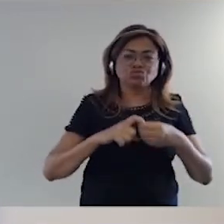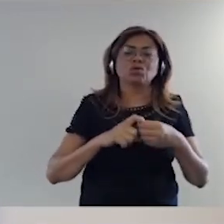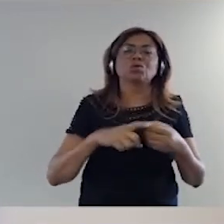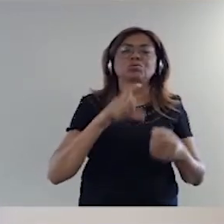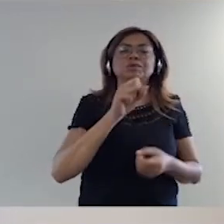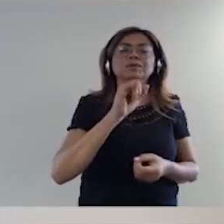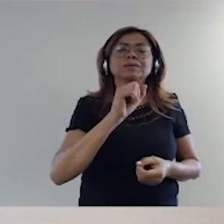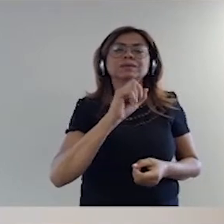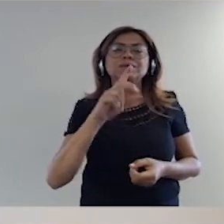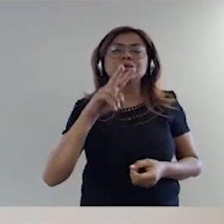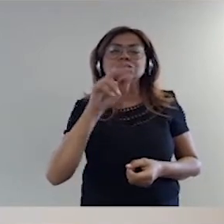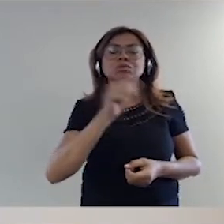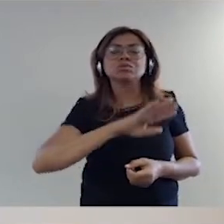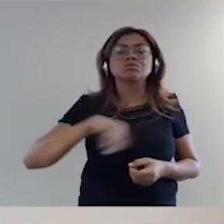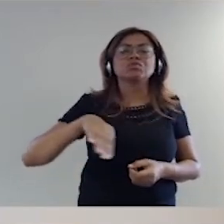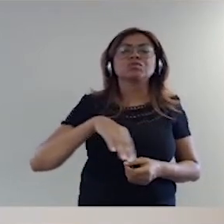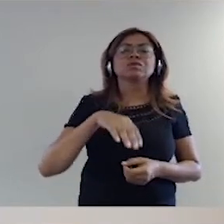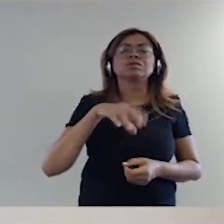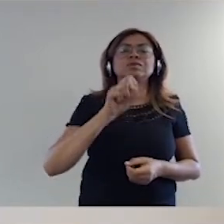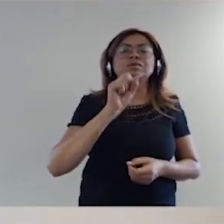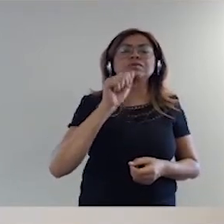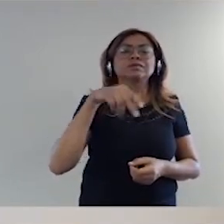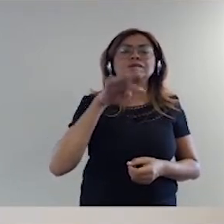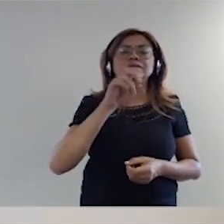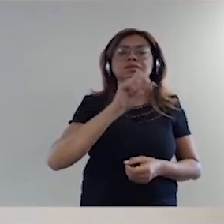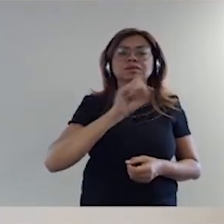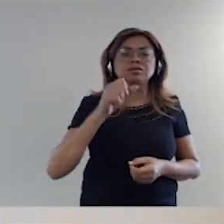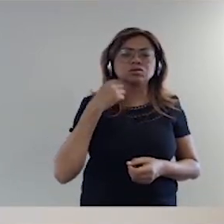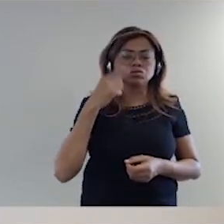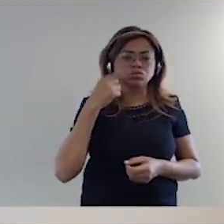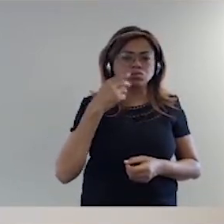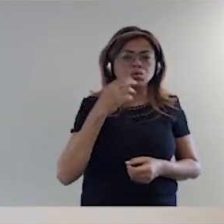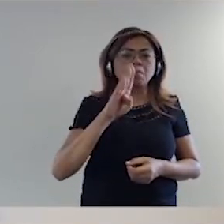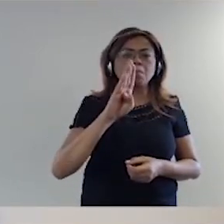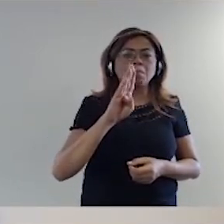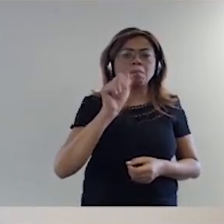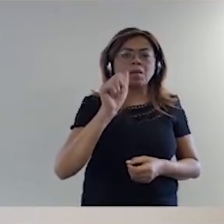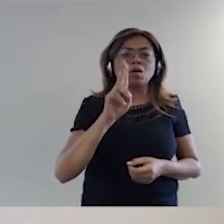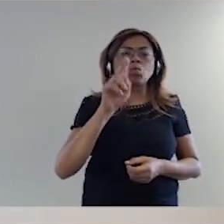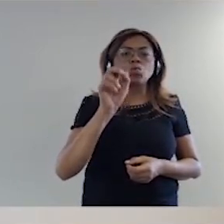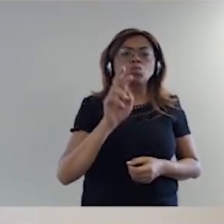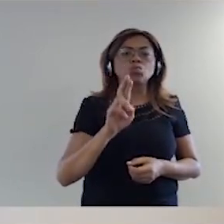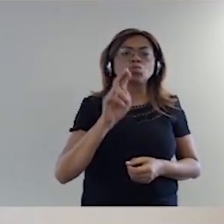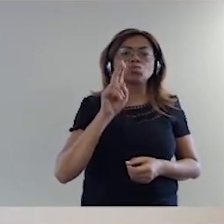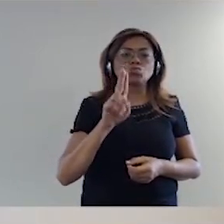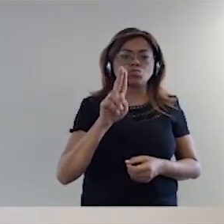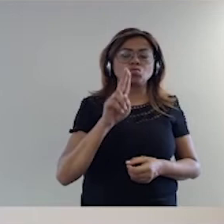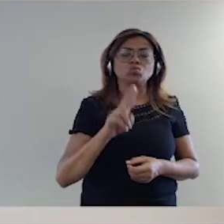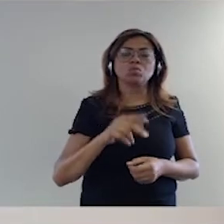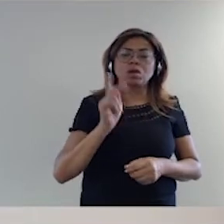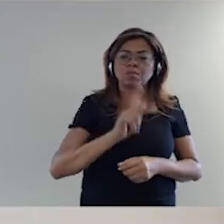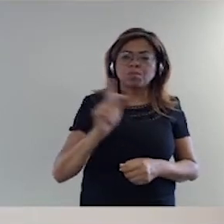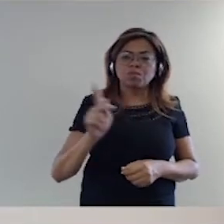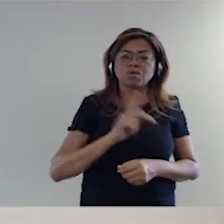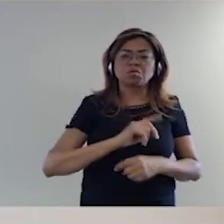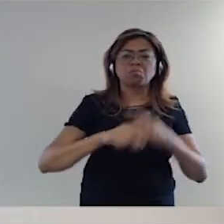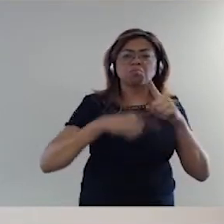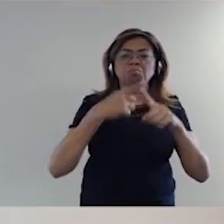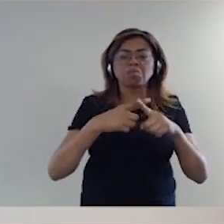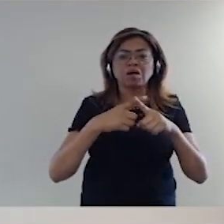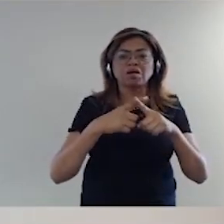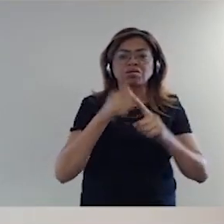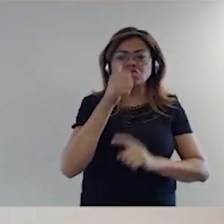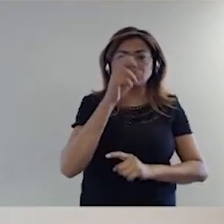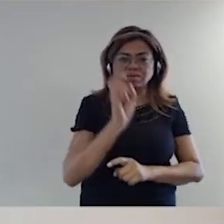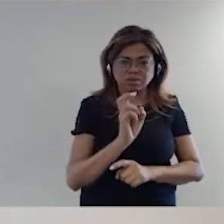dos Santos e Azaner Sociedade de Advogados, situado em Bauru, professor há mais de 15 anos, ministrando